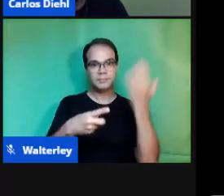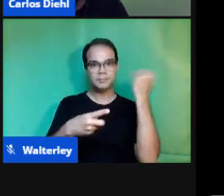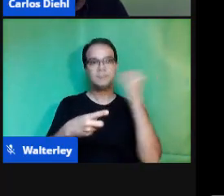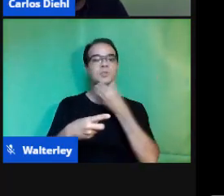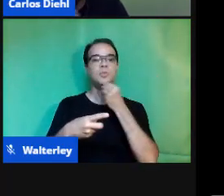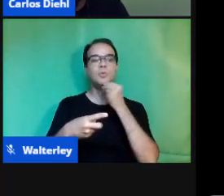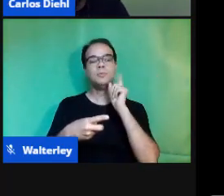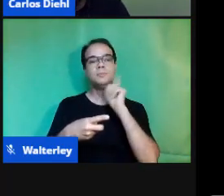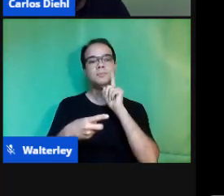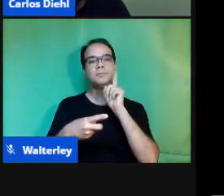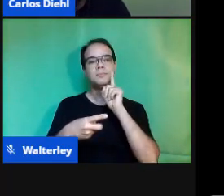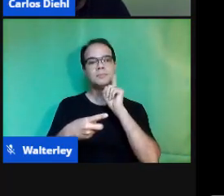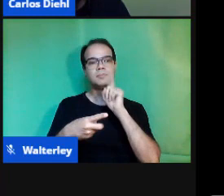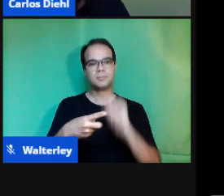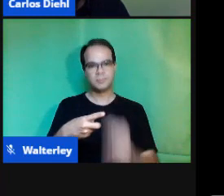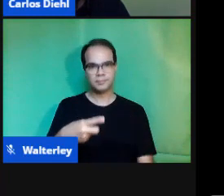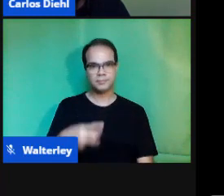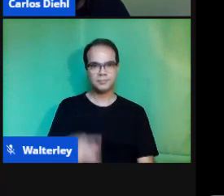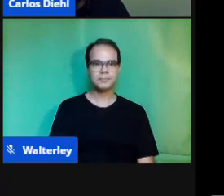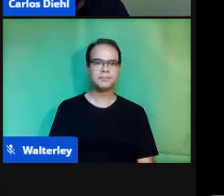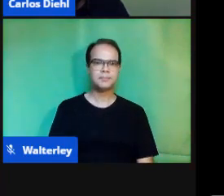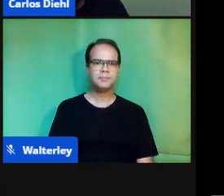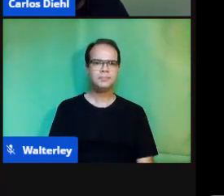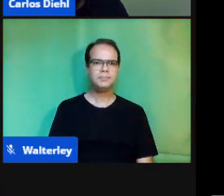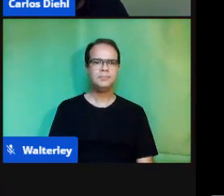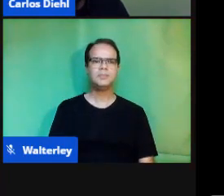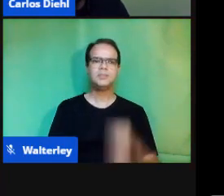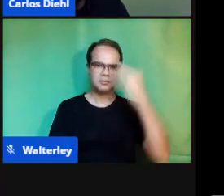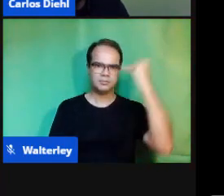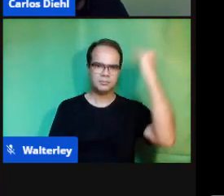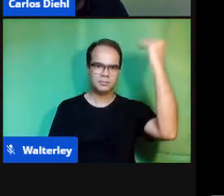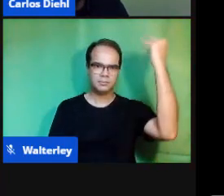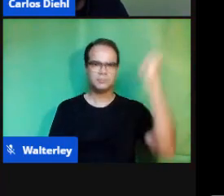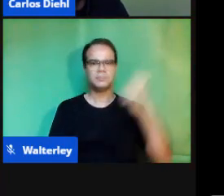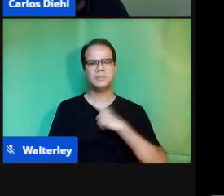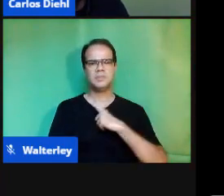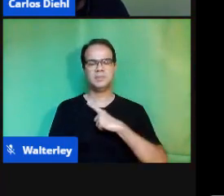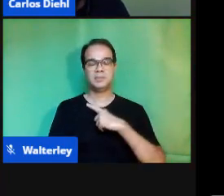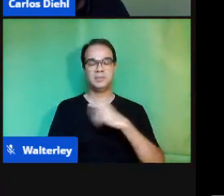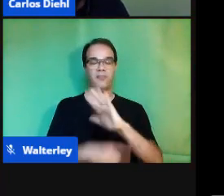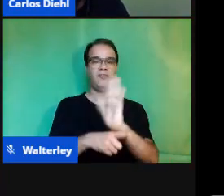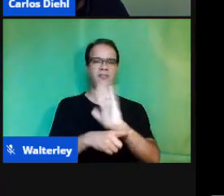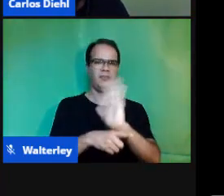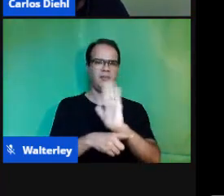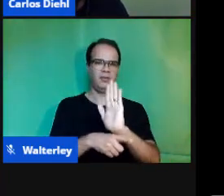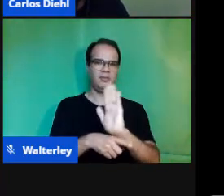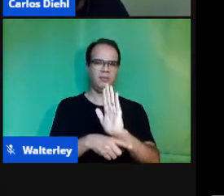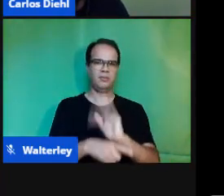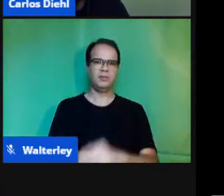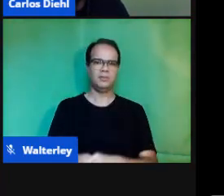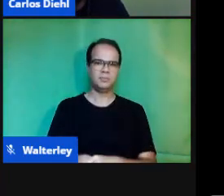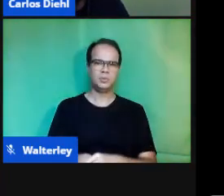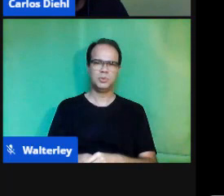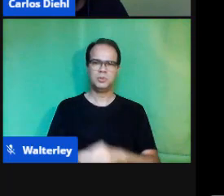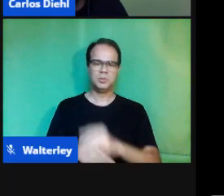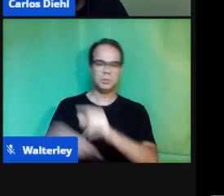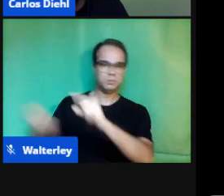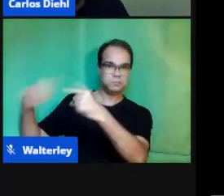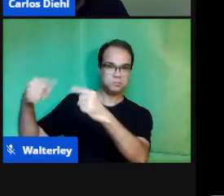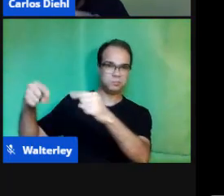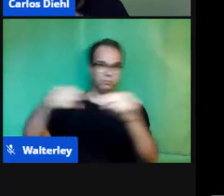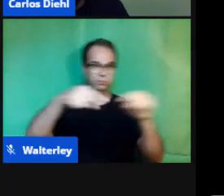norte-americano, Michael Moore, que ele é muito famoso pelos filmes polêmicos dele, que ele faz críticas